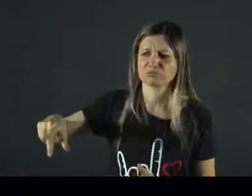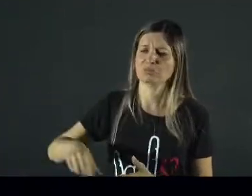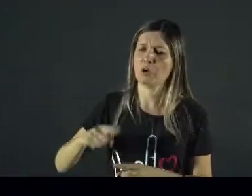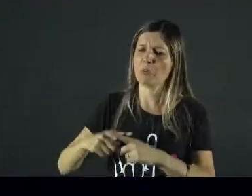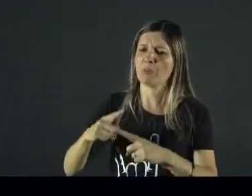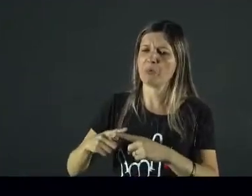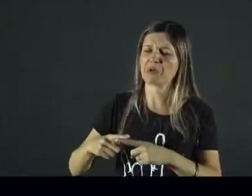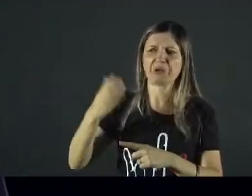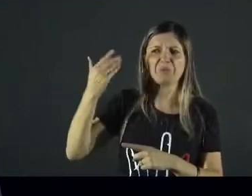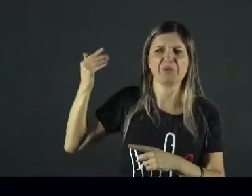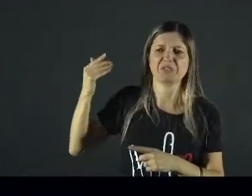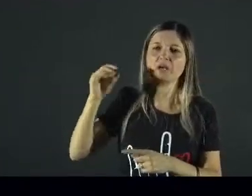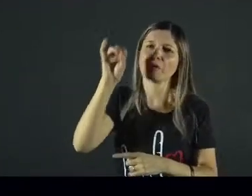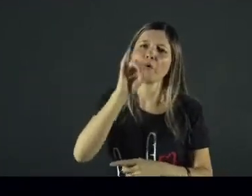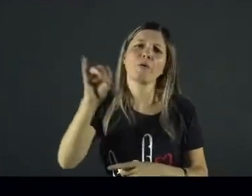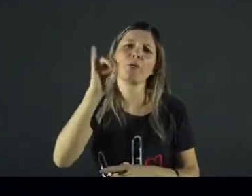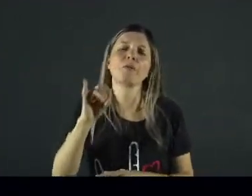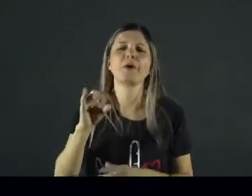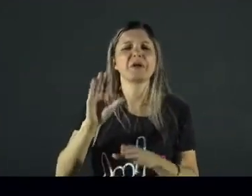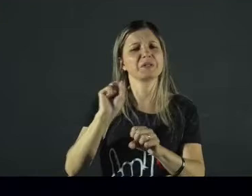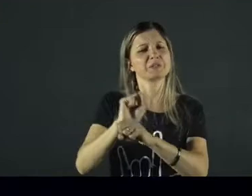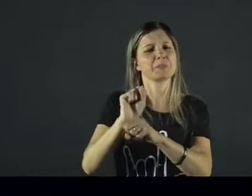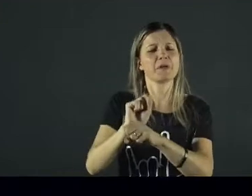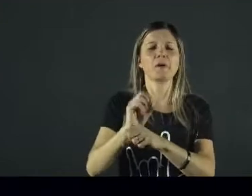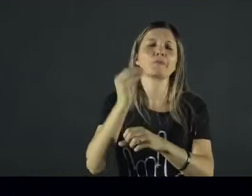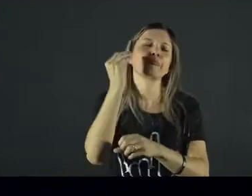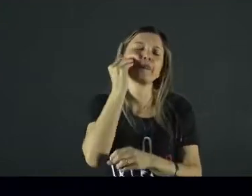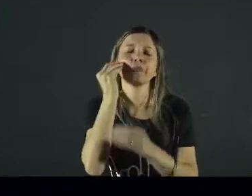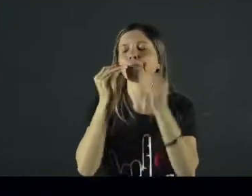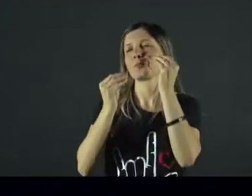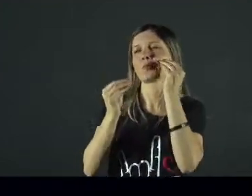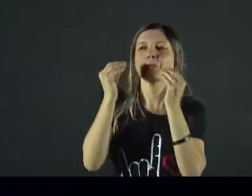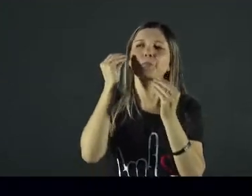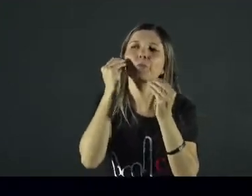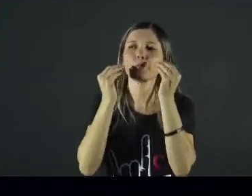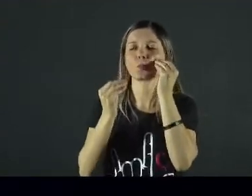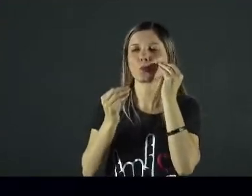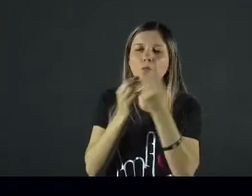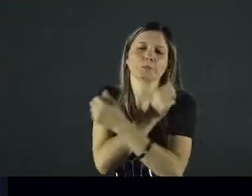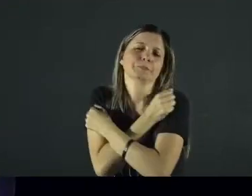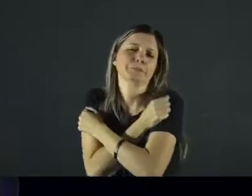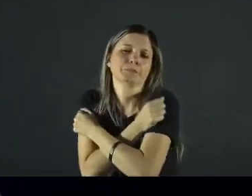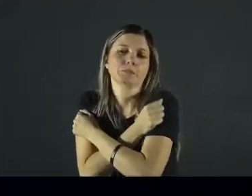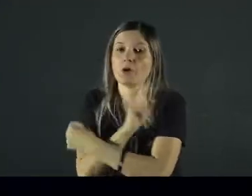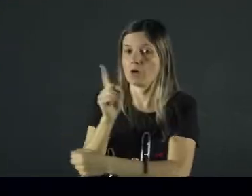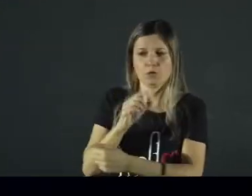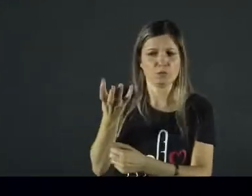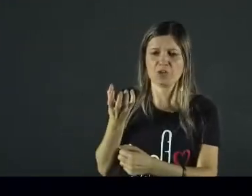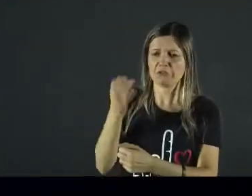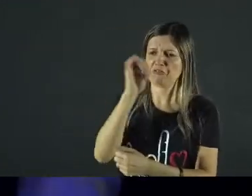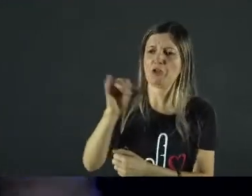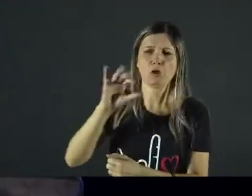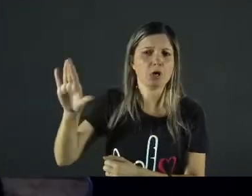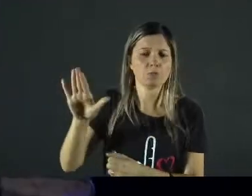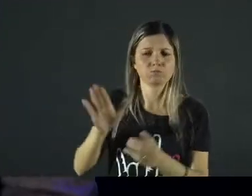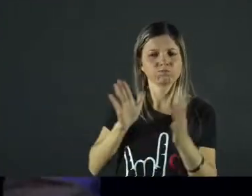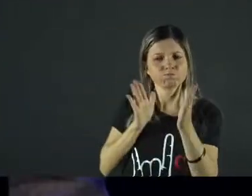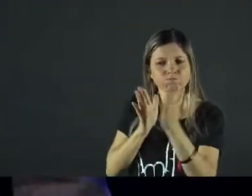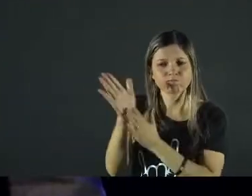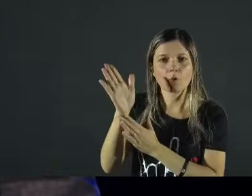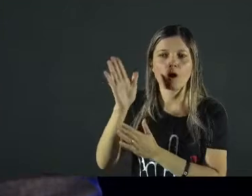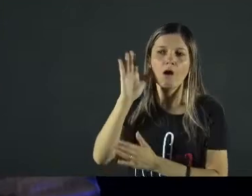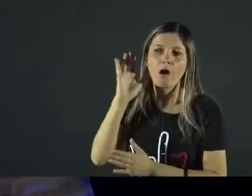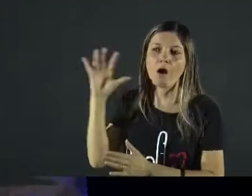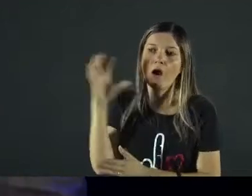exigia-se ósculo santo, beijo na face e outras coisas a mais. Você não vai cumprimentar ninguém, você vai correr, você vai pegar o meu bastão, o